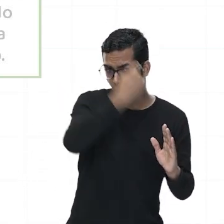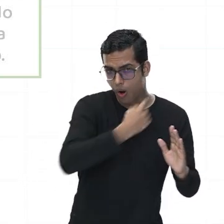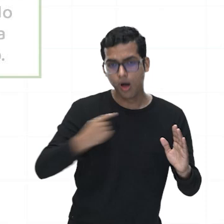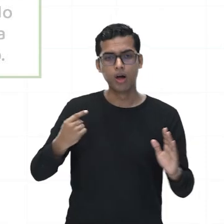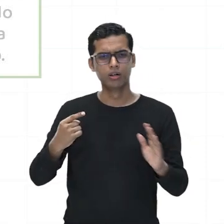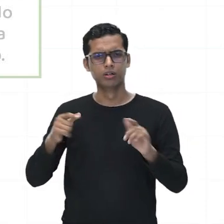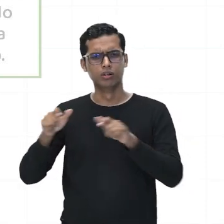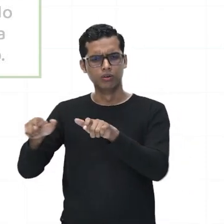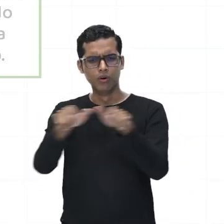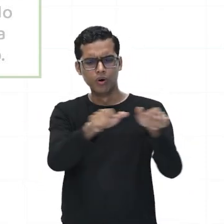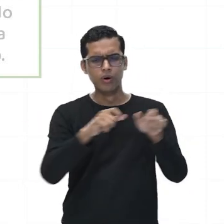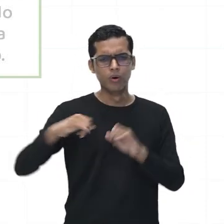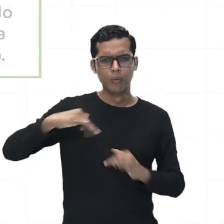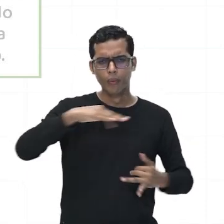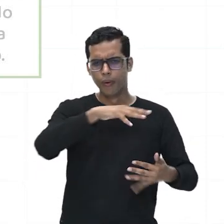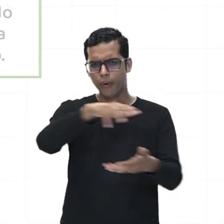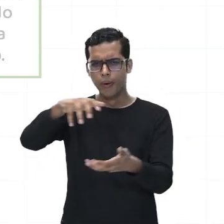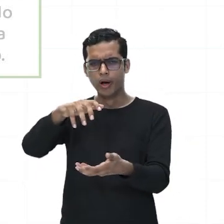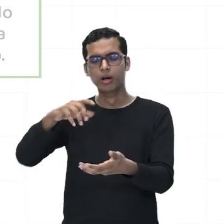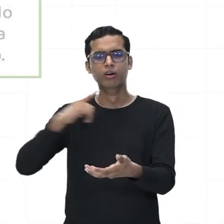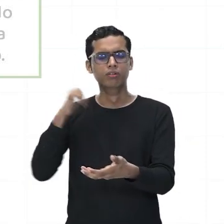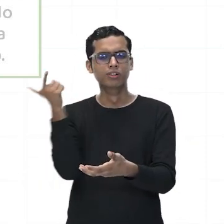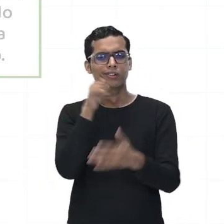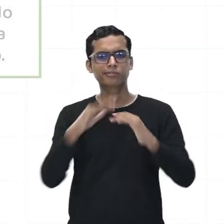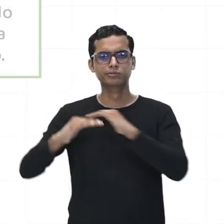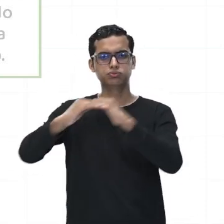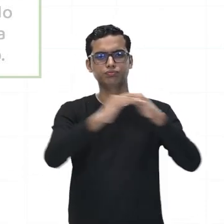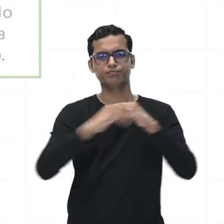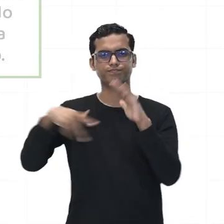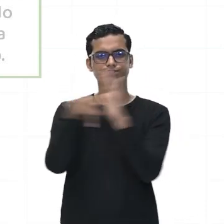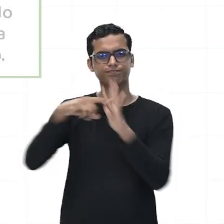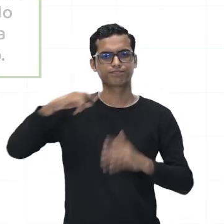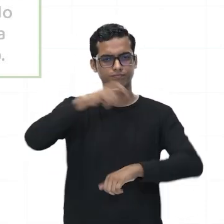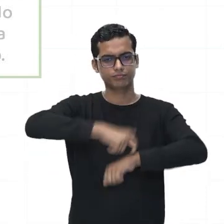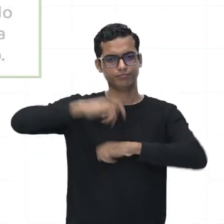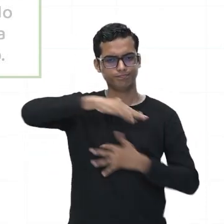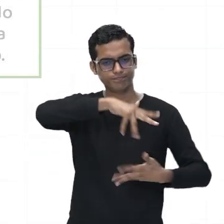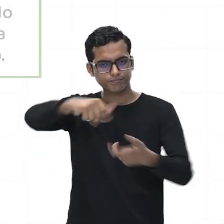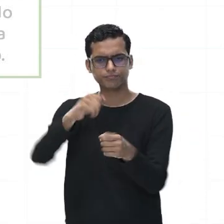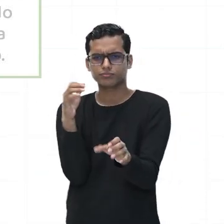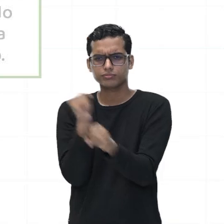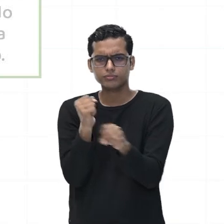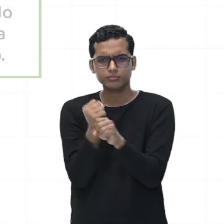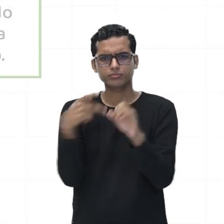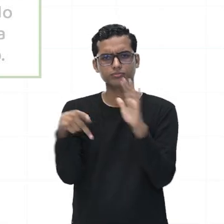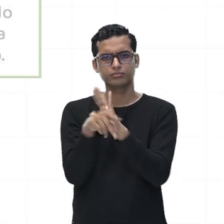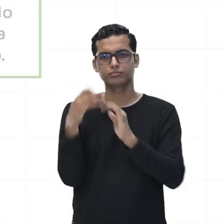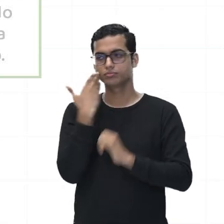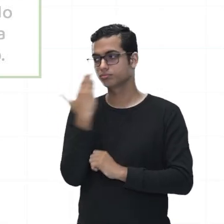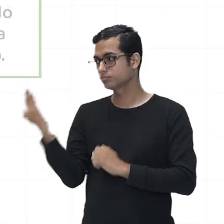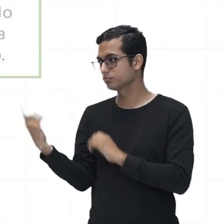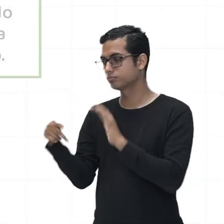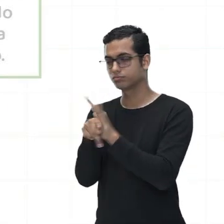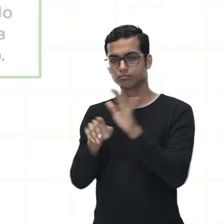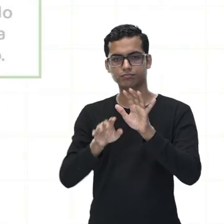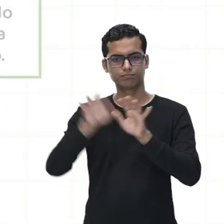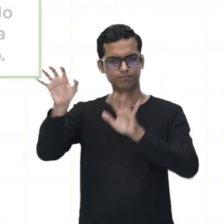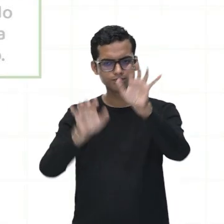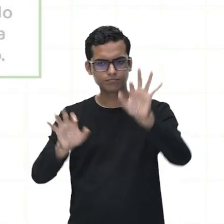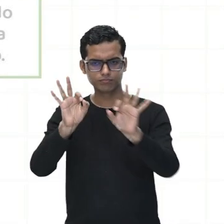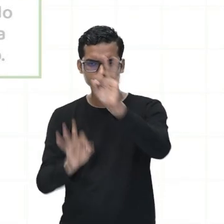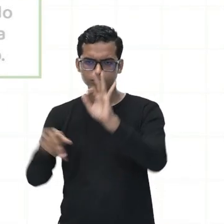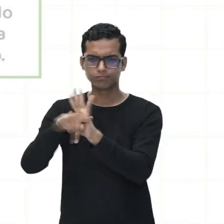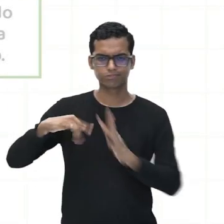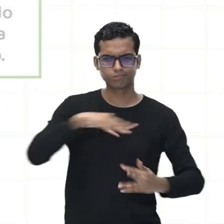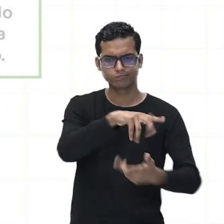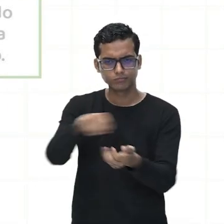Para padronizar o horário mundial. E é calculado a partir da divisão da Terra. Nosso